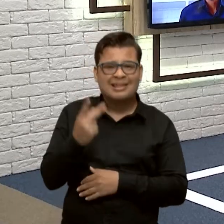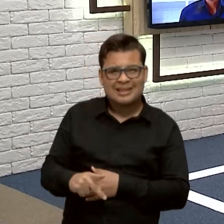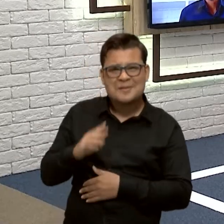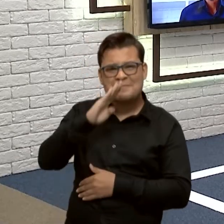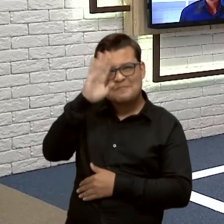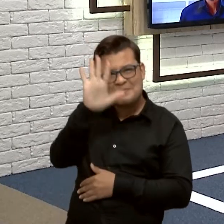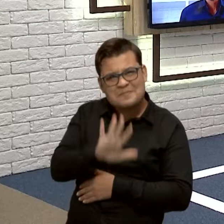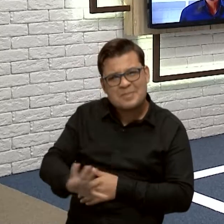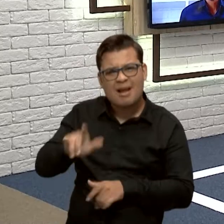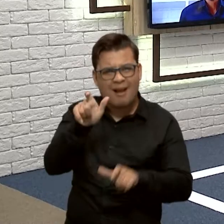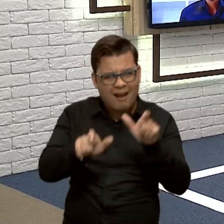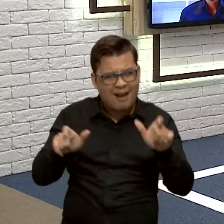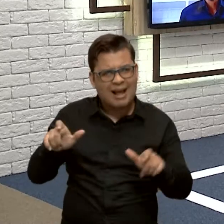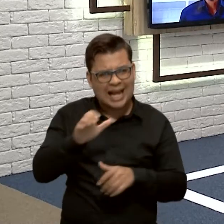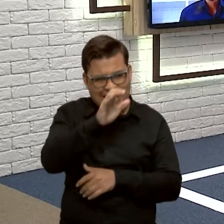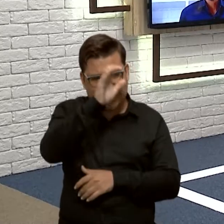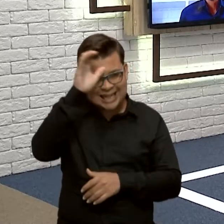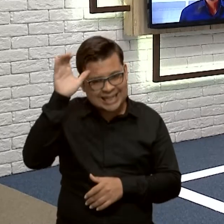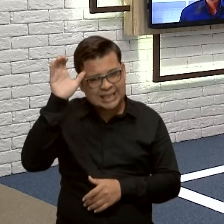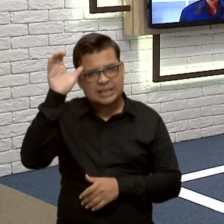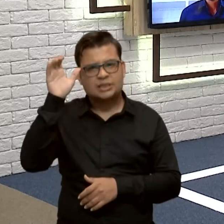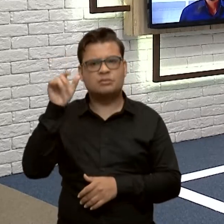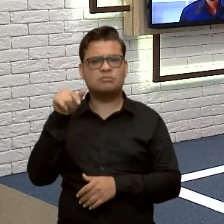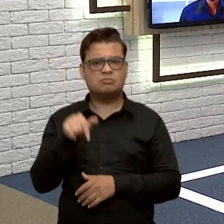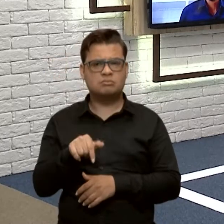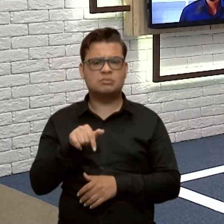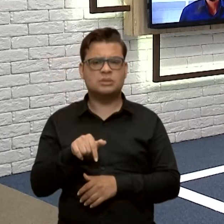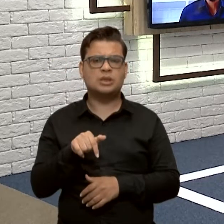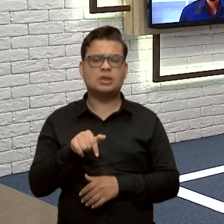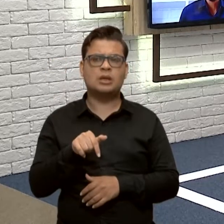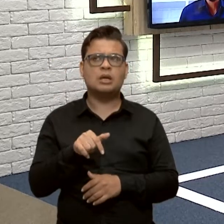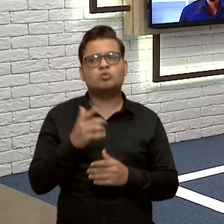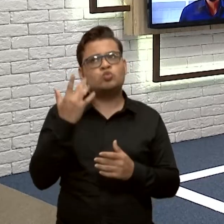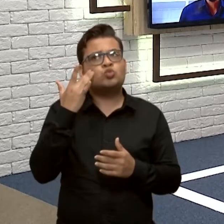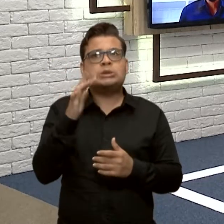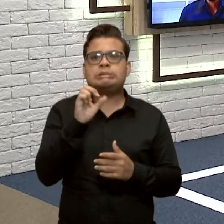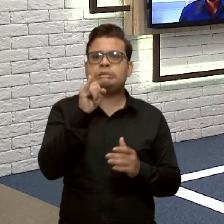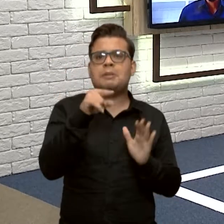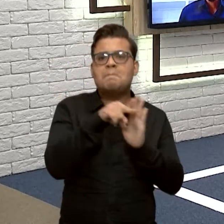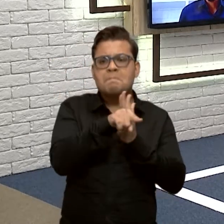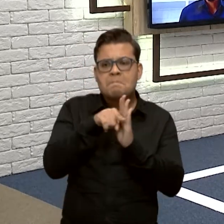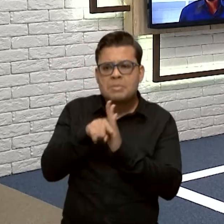pesquisas analisando também como é que está sendo o cashback aqui no país, a receptividade, já que